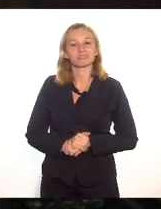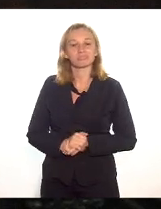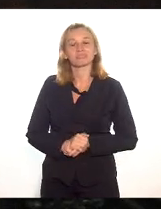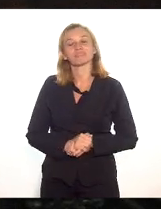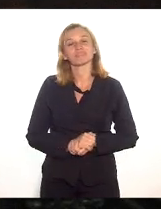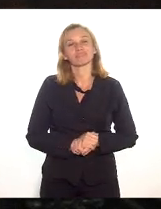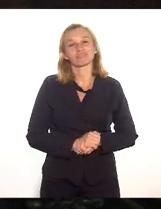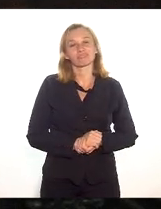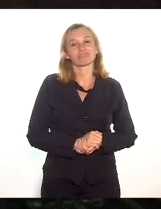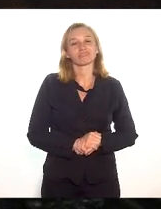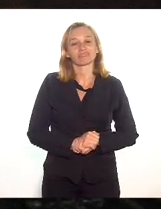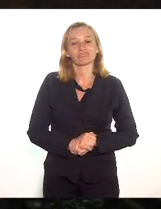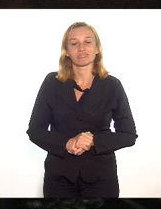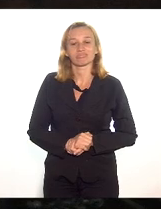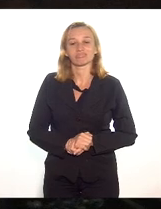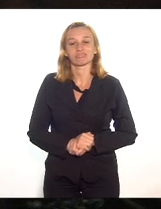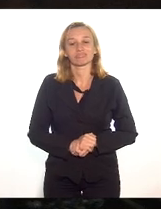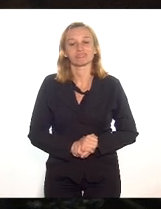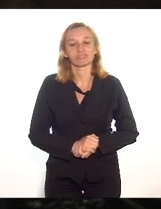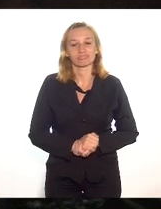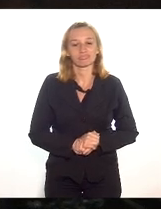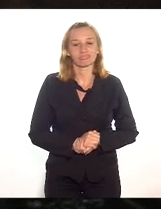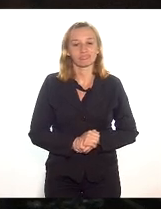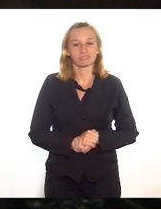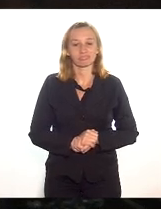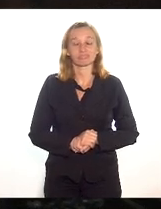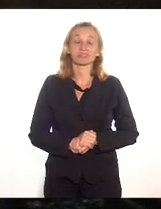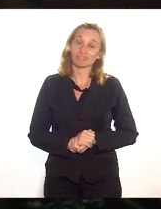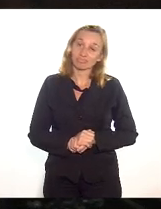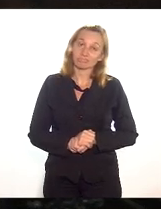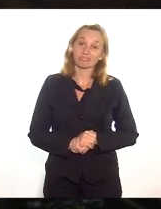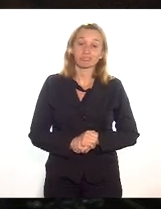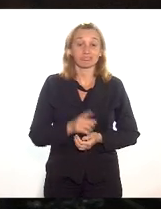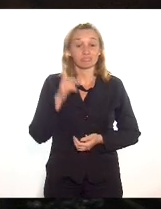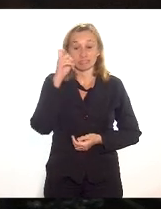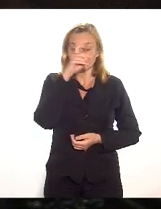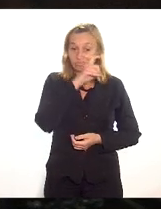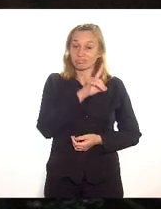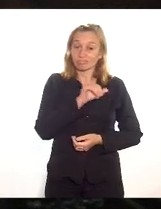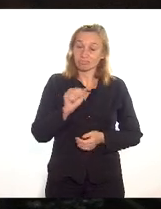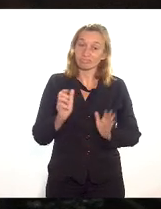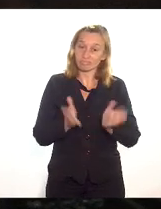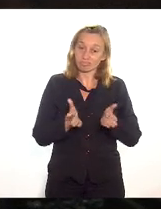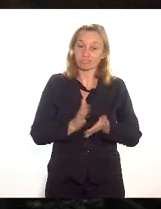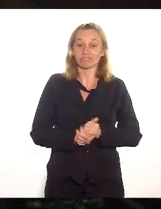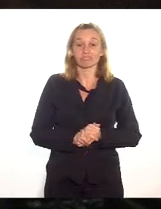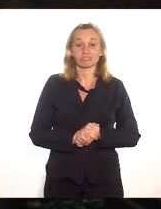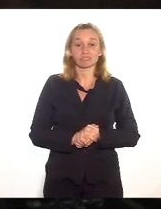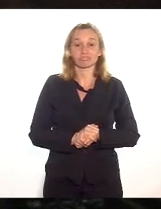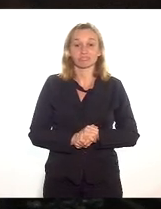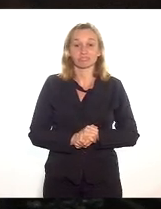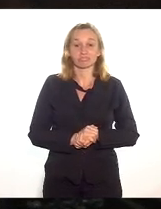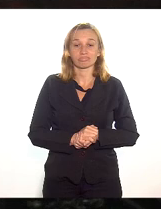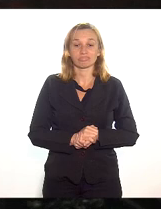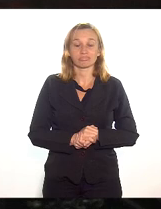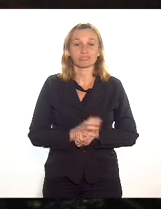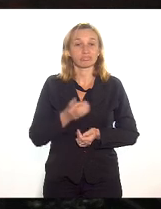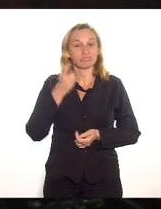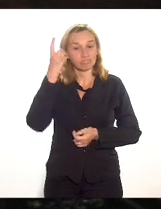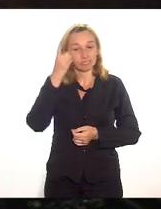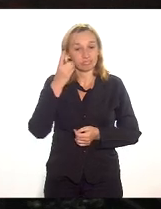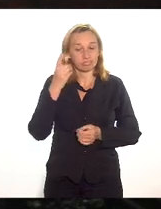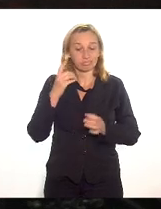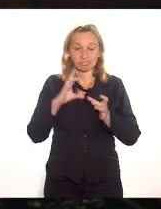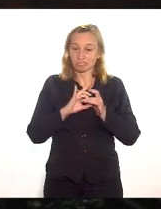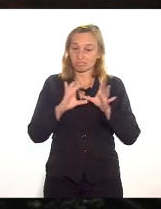indivisível. A gente teve os ânimos acirrados no dia de hoje, parlamento de forma democrática, através da